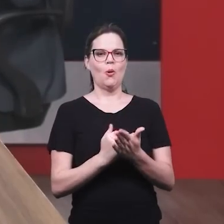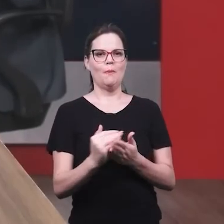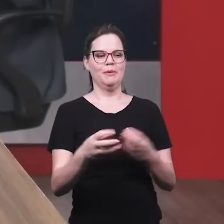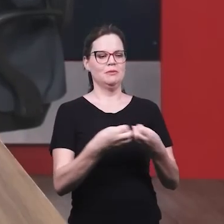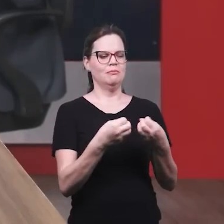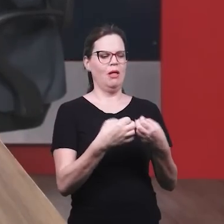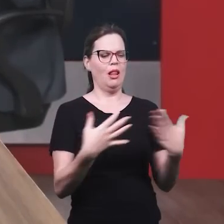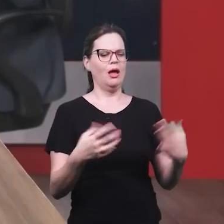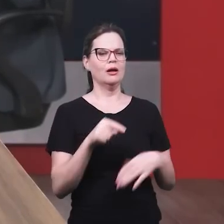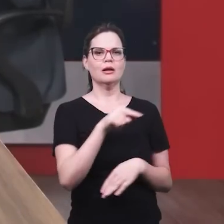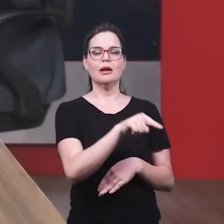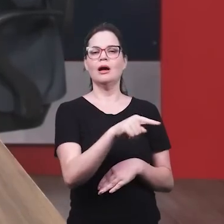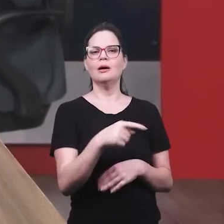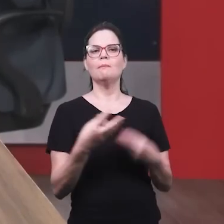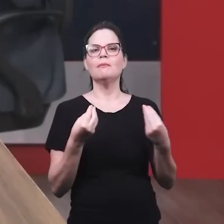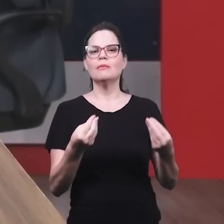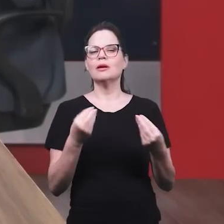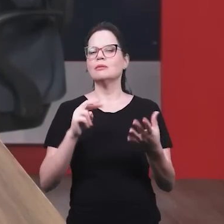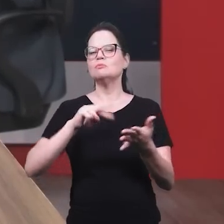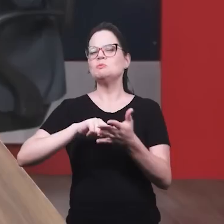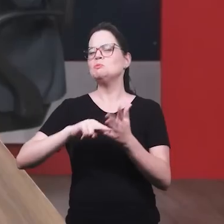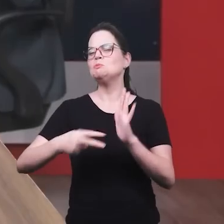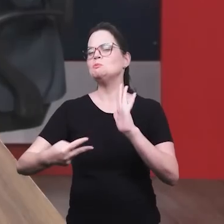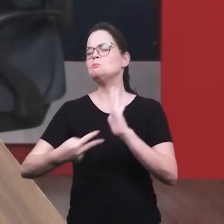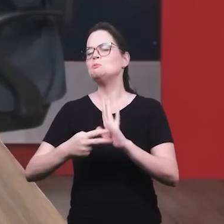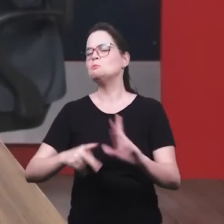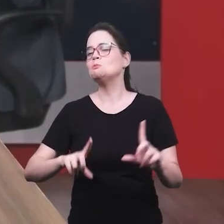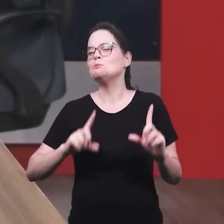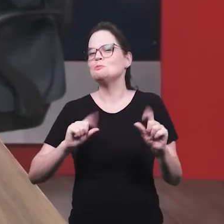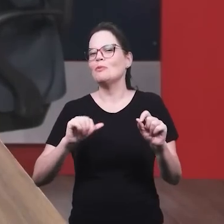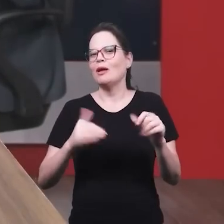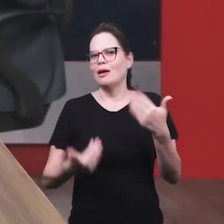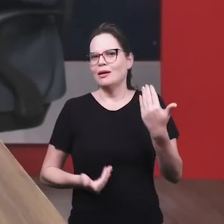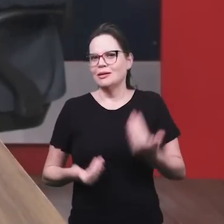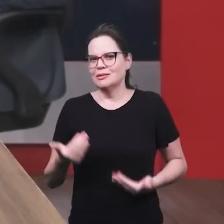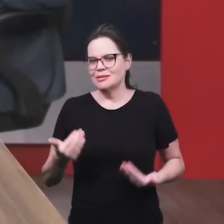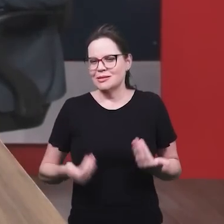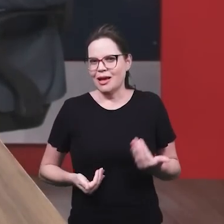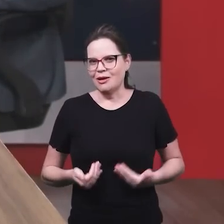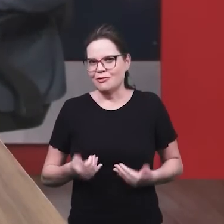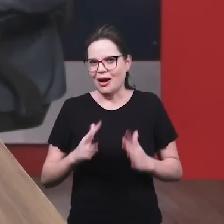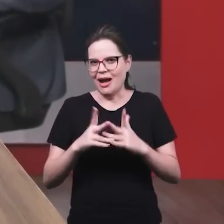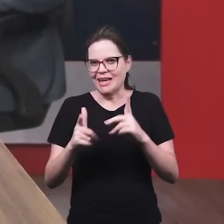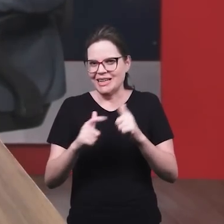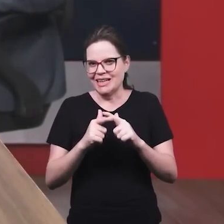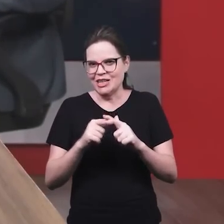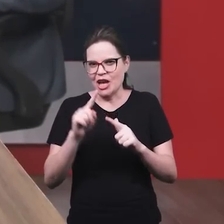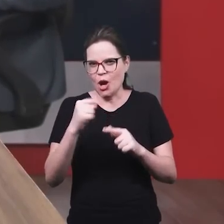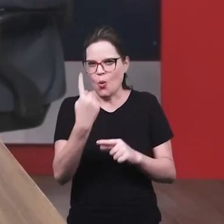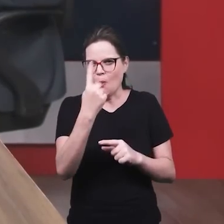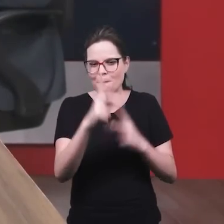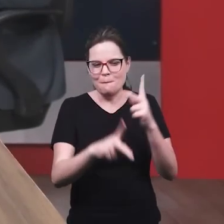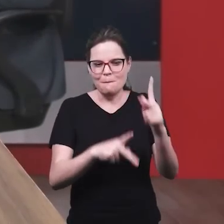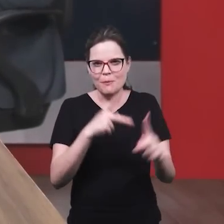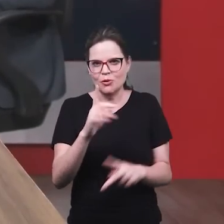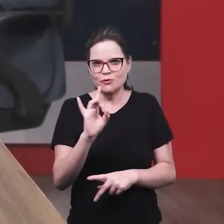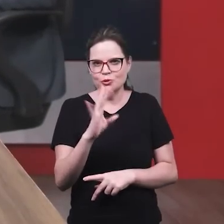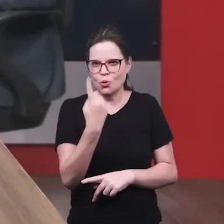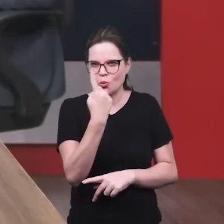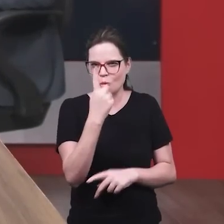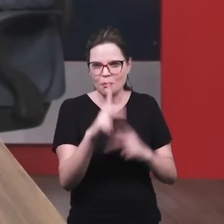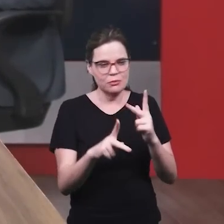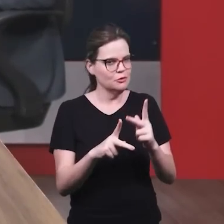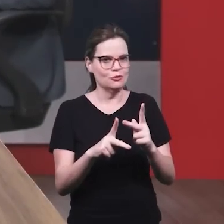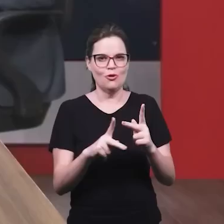até para mostrar que a igreja, ela não partiria de uma etnia. Na verdade, ela seria uma igreja gentílica, ou seja, de todas